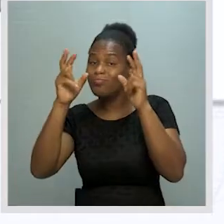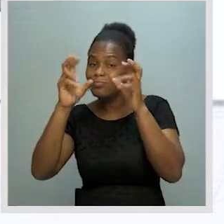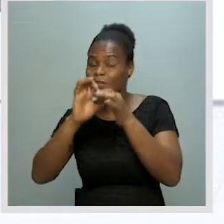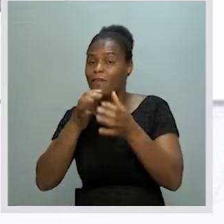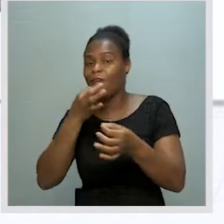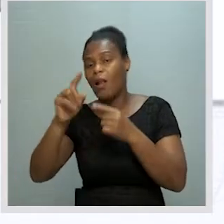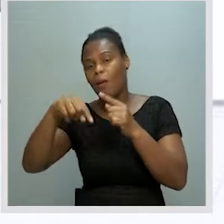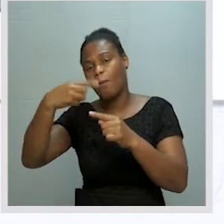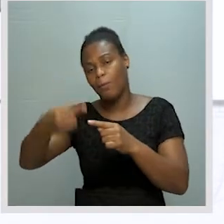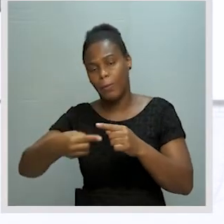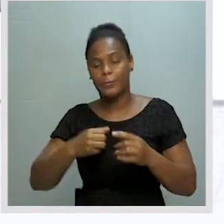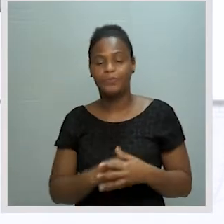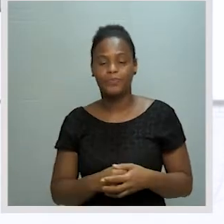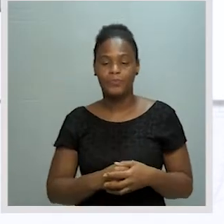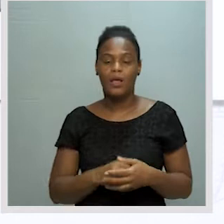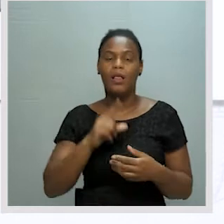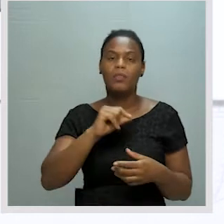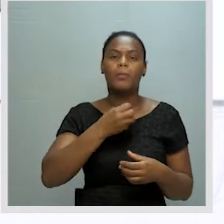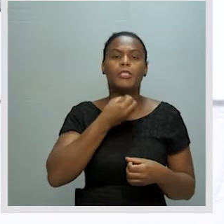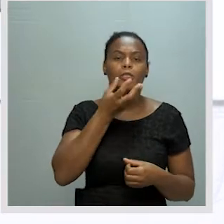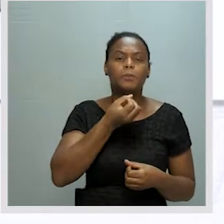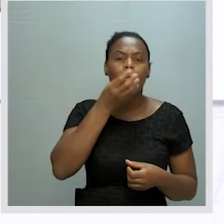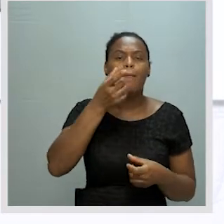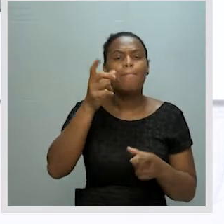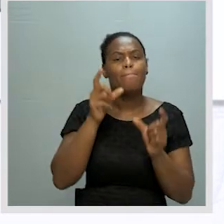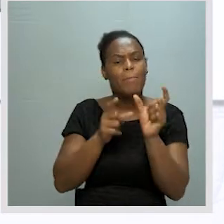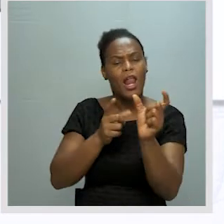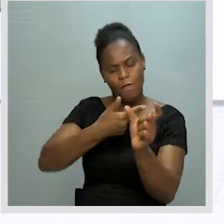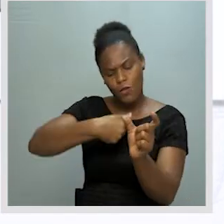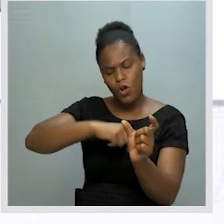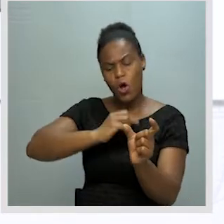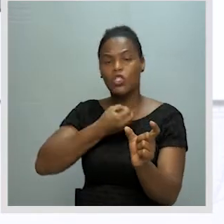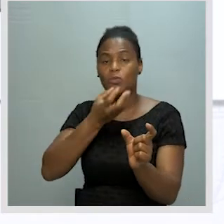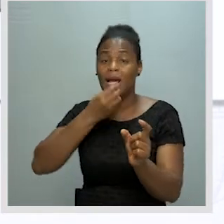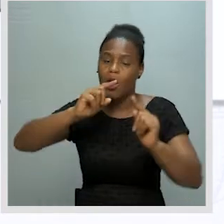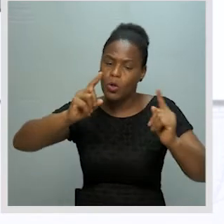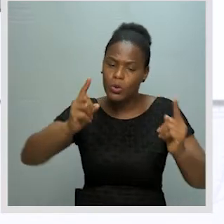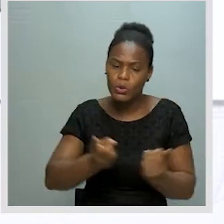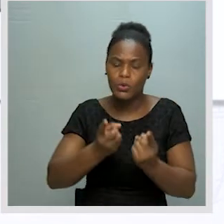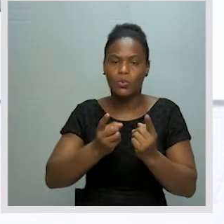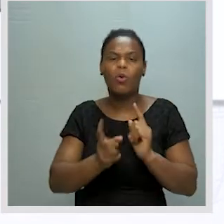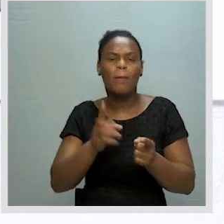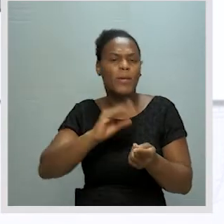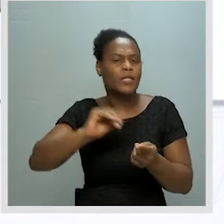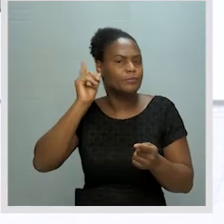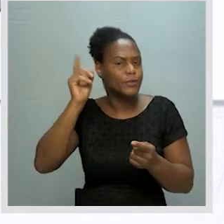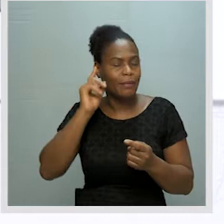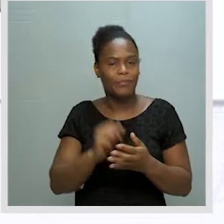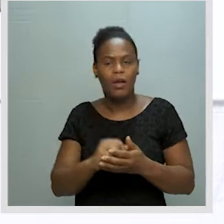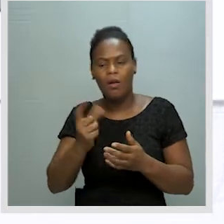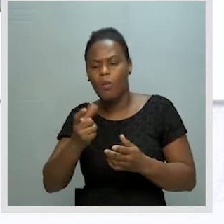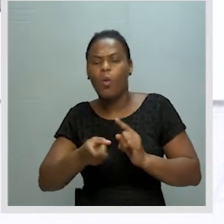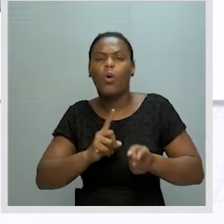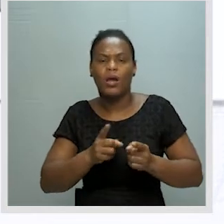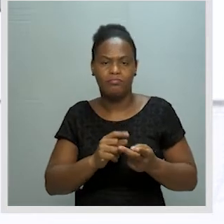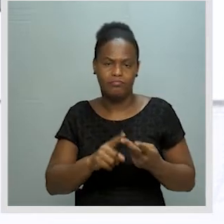Fazer a interpretação do que foi dito com as nossas próprias palavras. Resumir aquilo que é relevante. Conceitos,